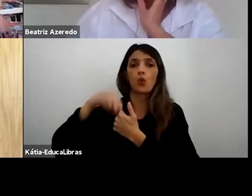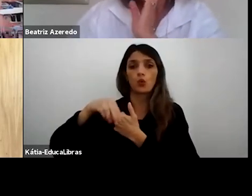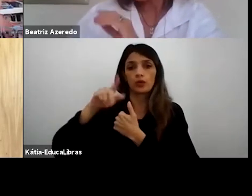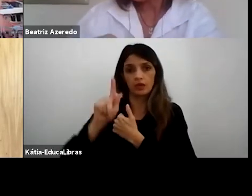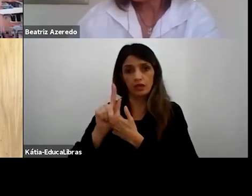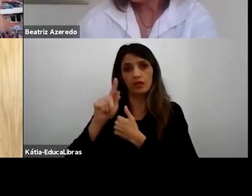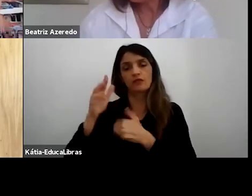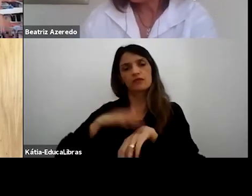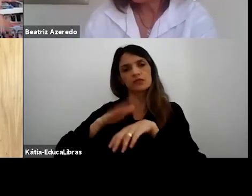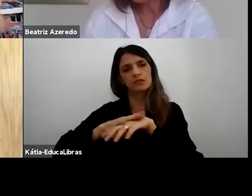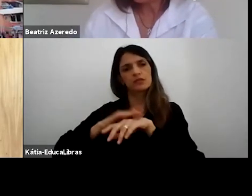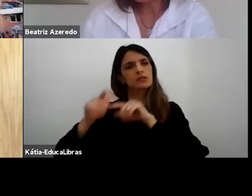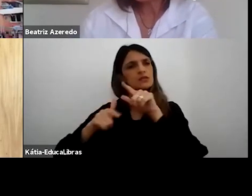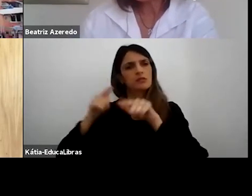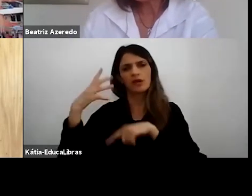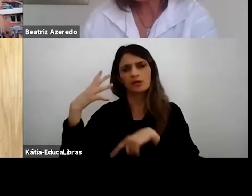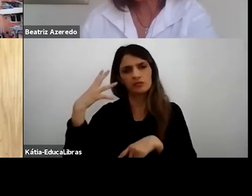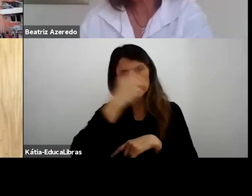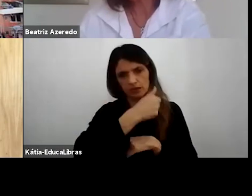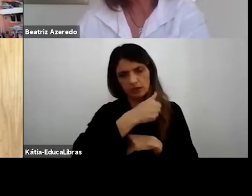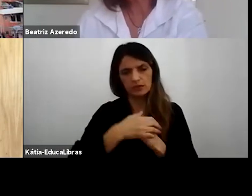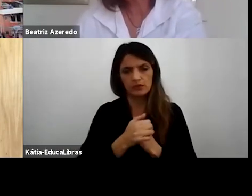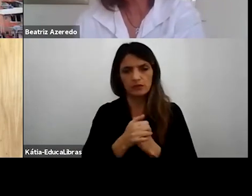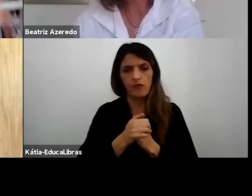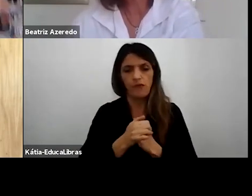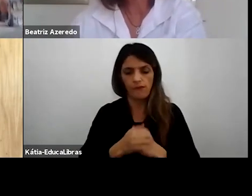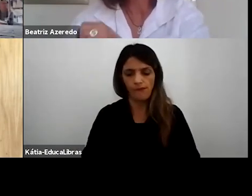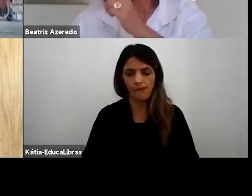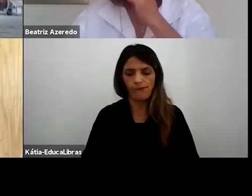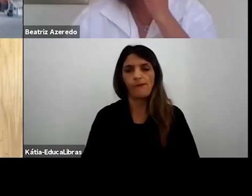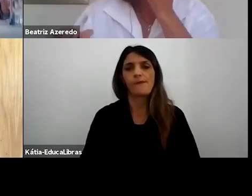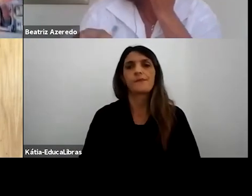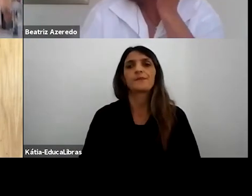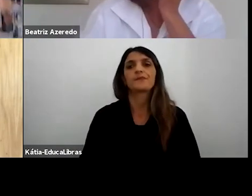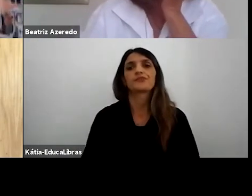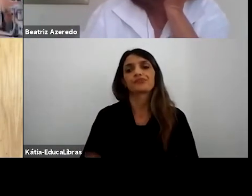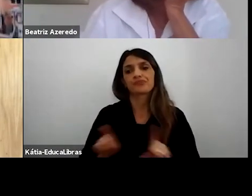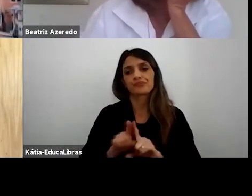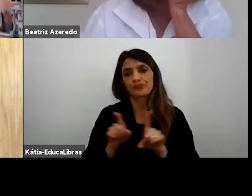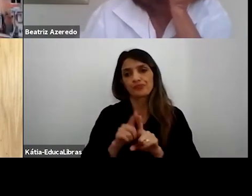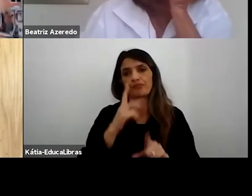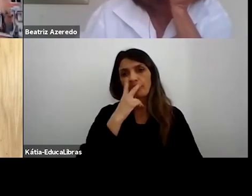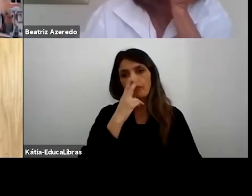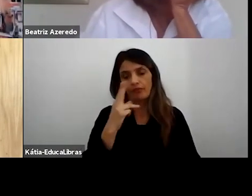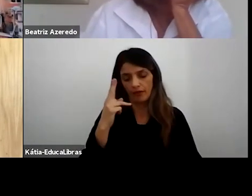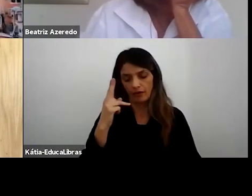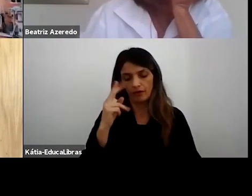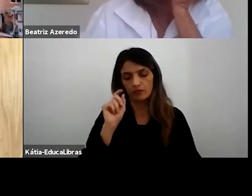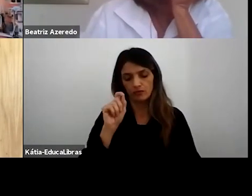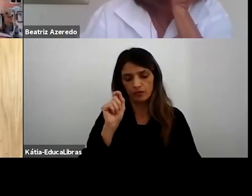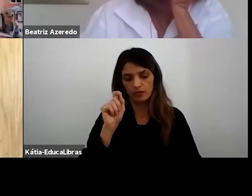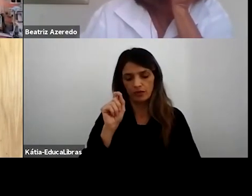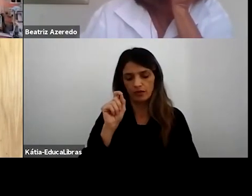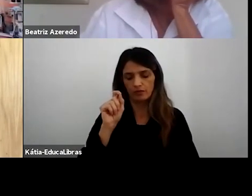lindo. E eu acho que também a questão, como a Beatriz comentou também,